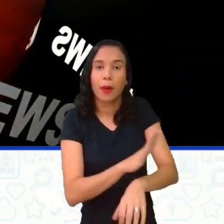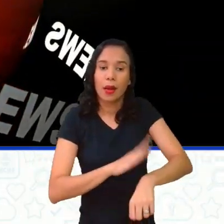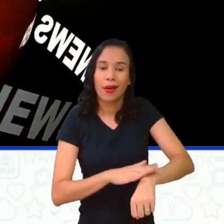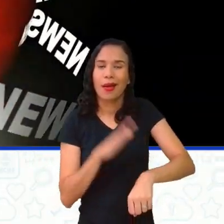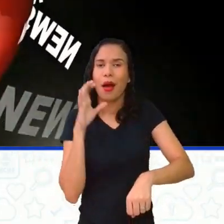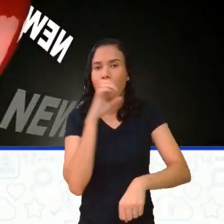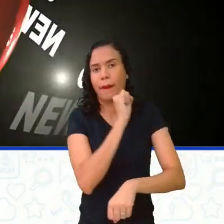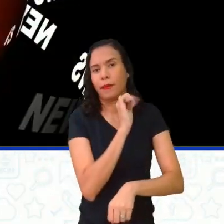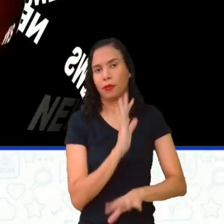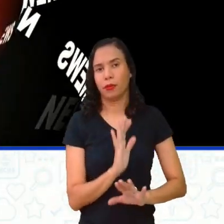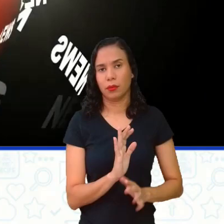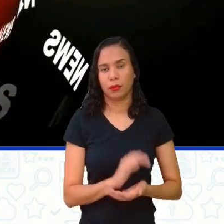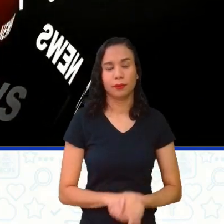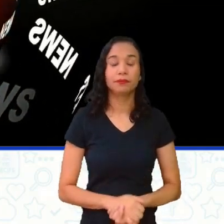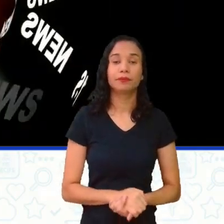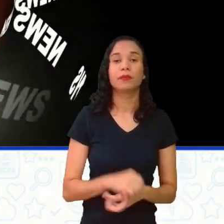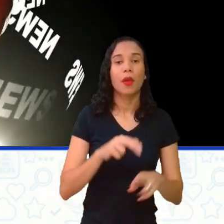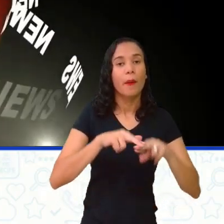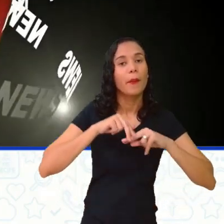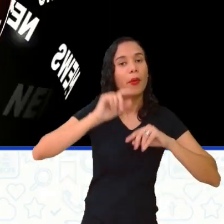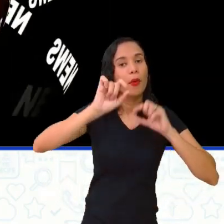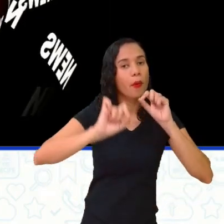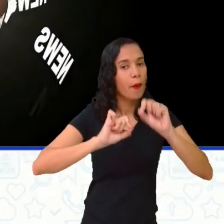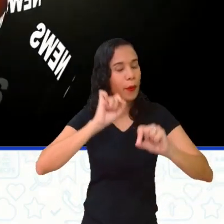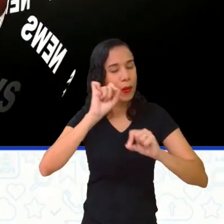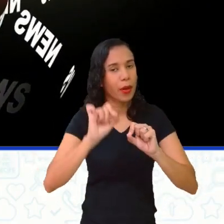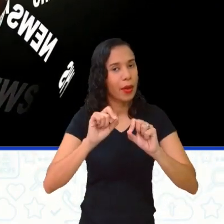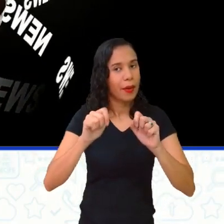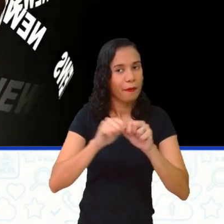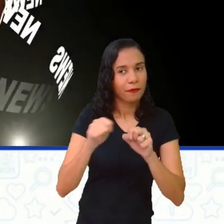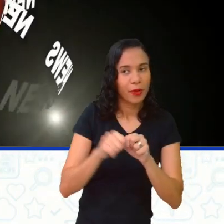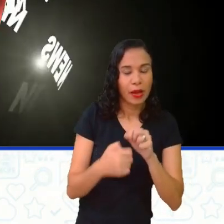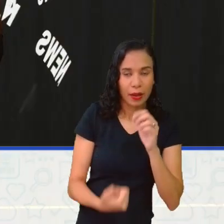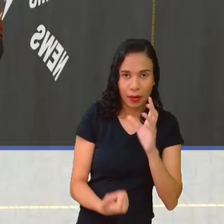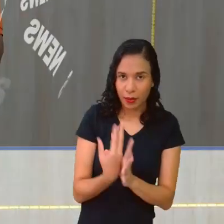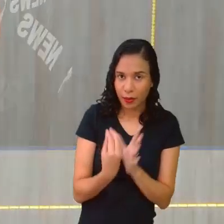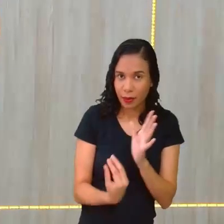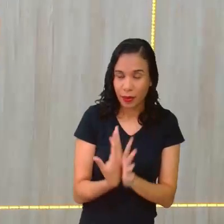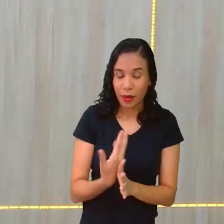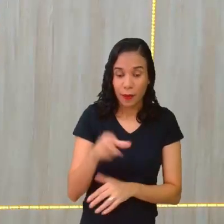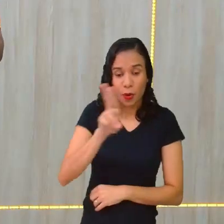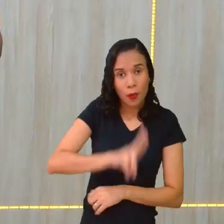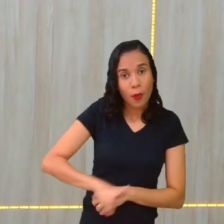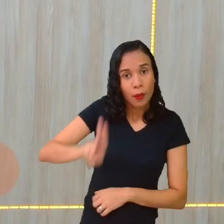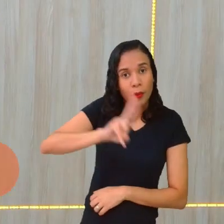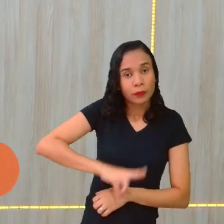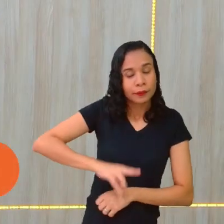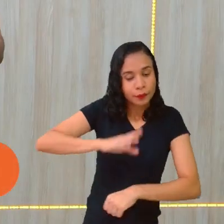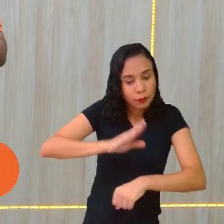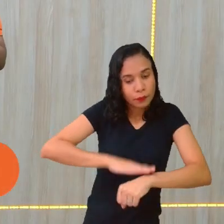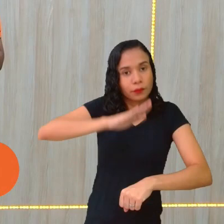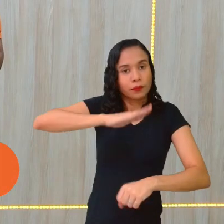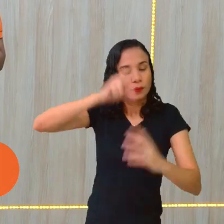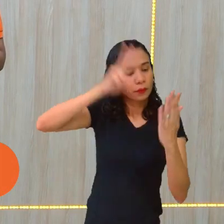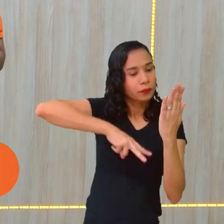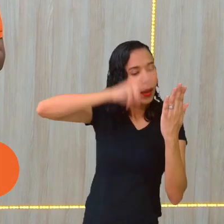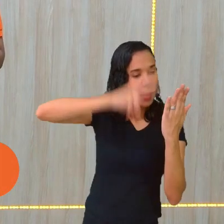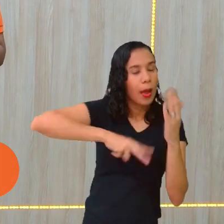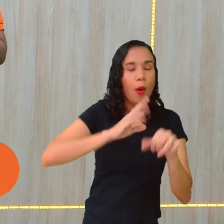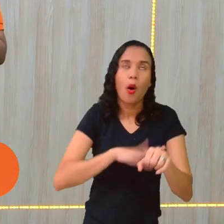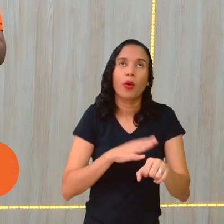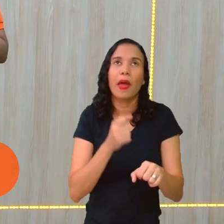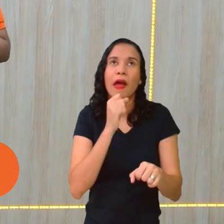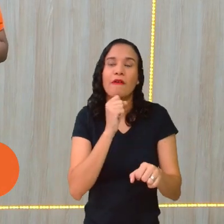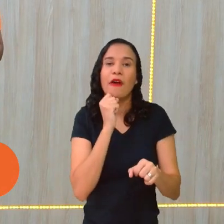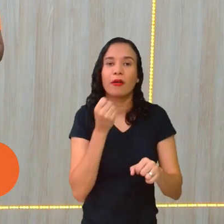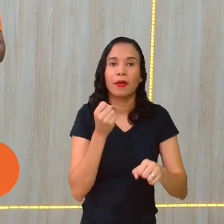prazo de validade bem curtinho. Ele é produzido para ser consumido no momento em que é produzido. Ele é